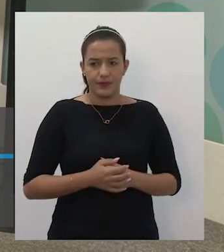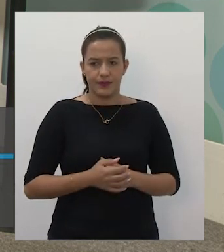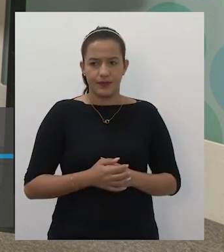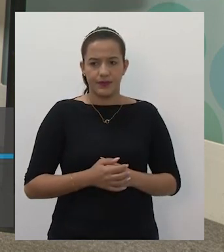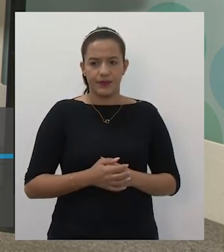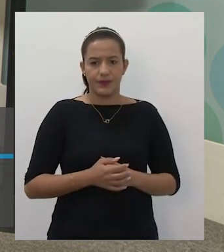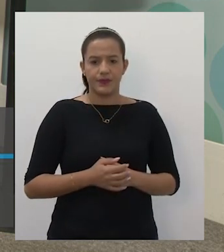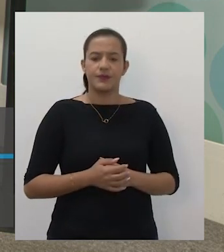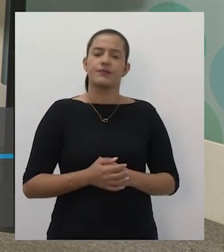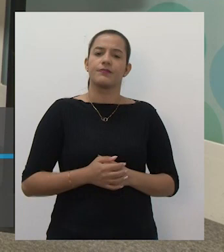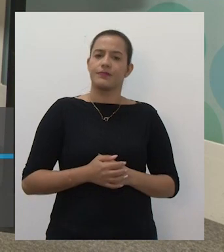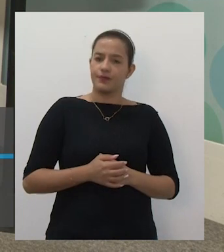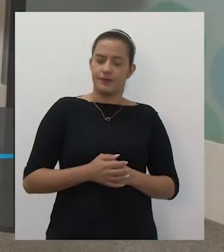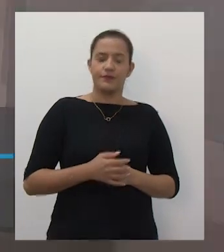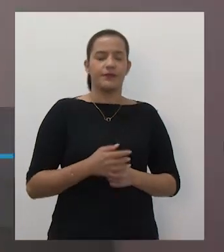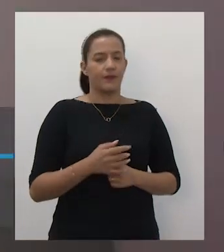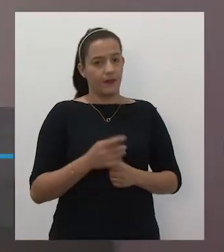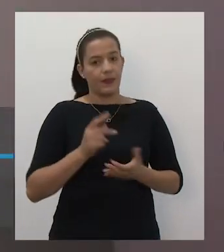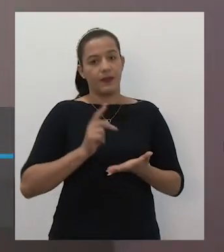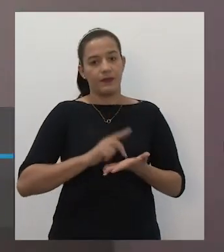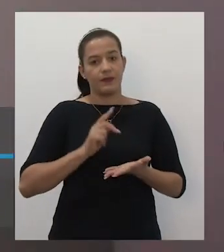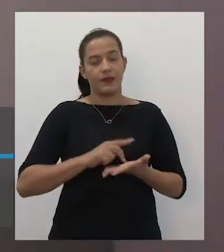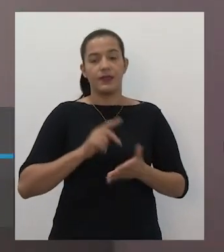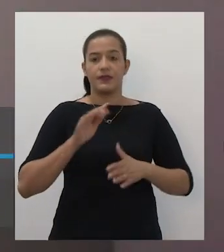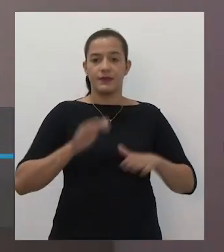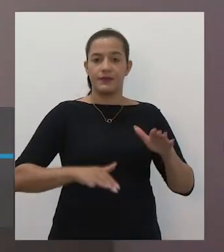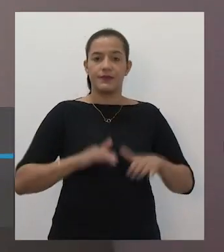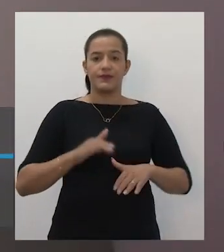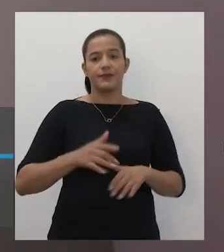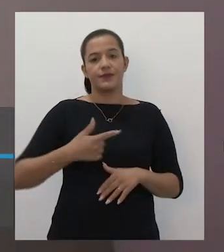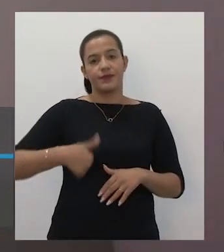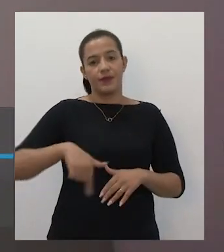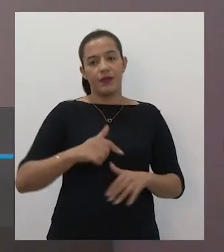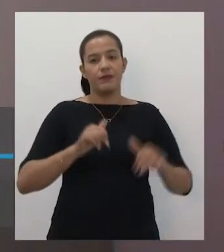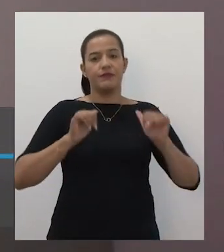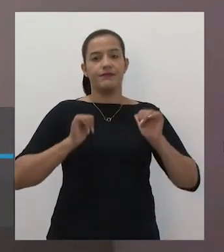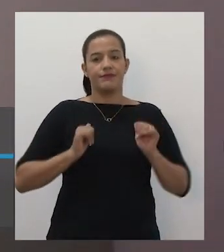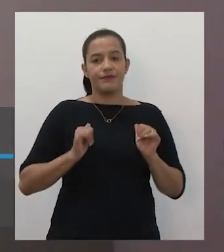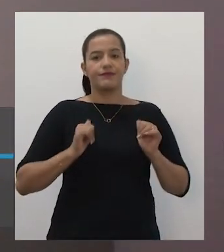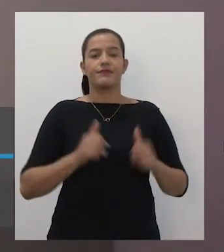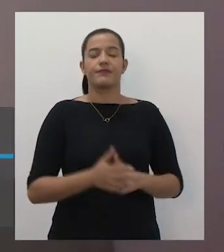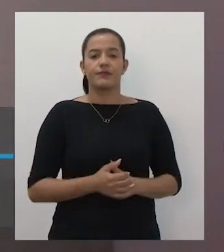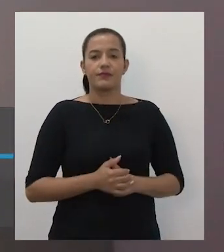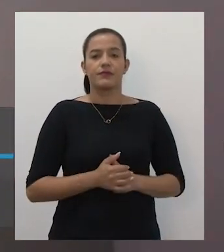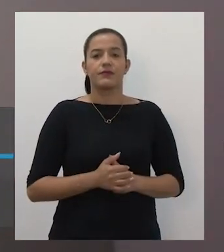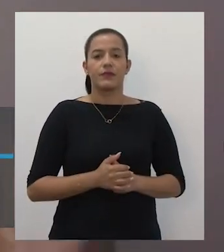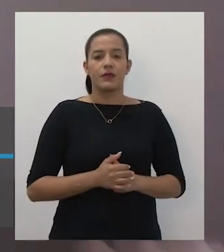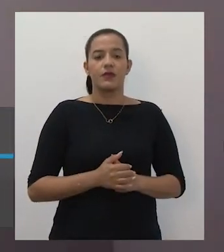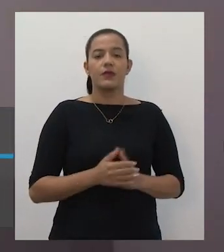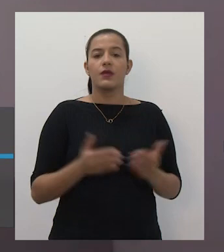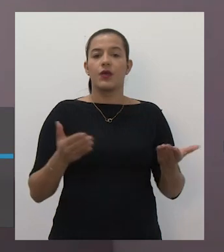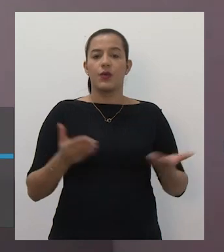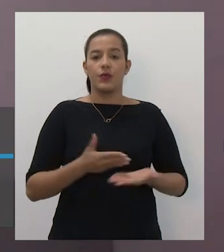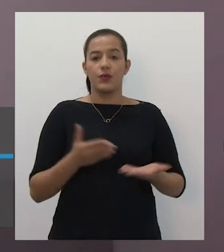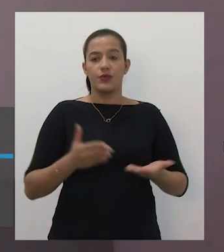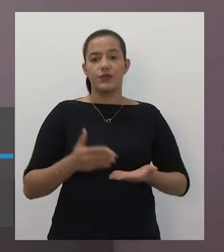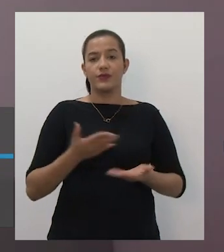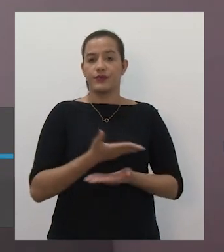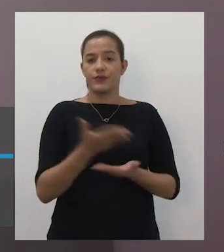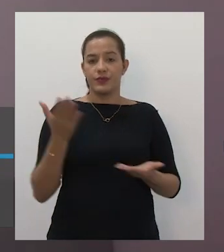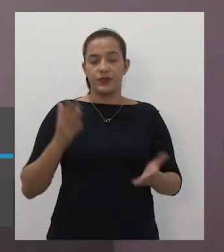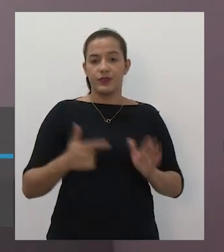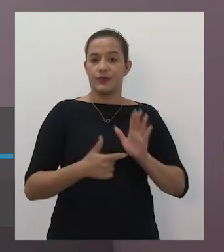é verdade, a gente se acomoda mesmo, porque é isso que os colegas foram trazendo